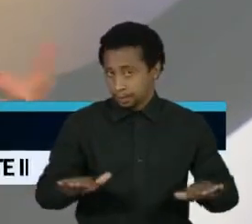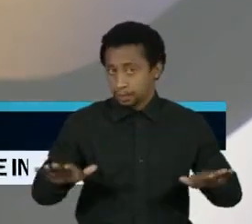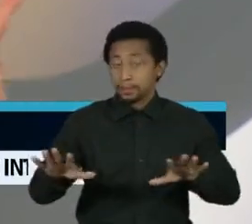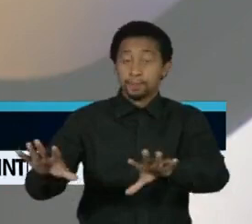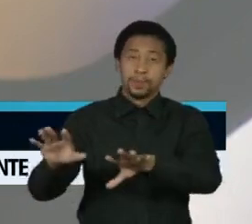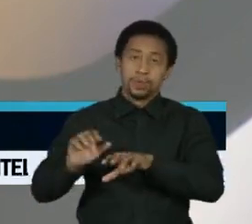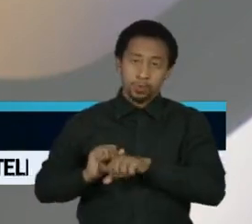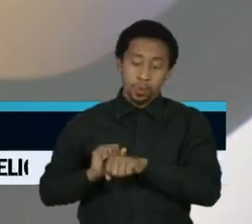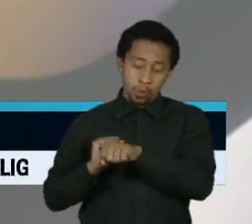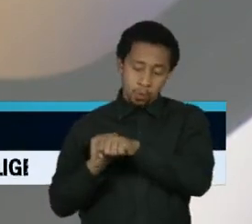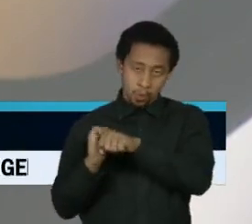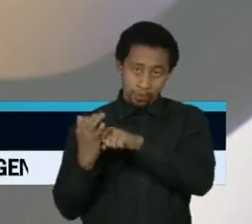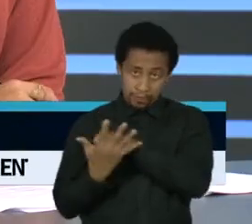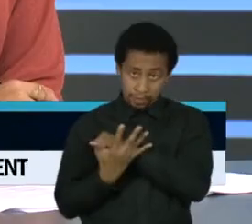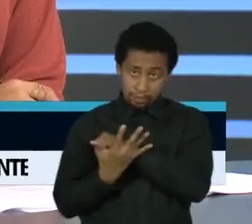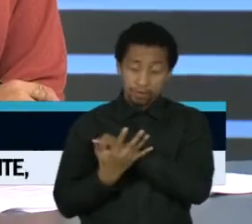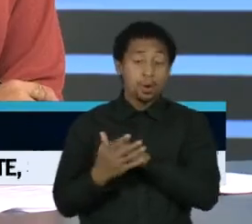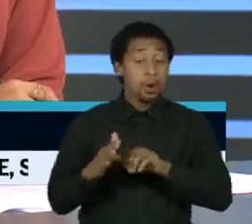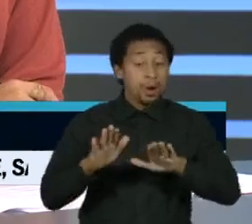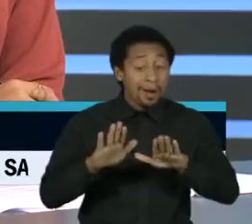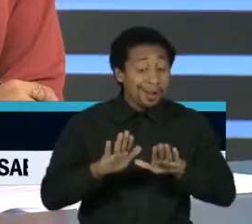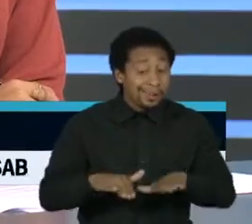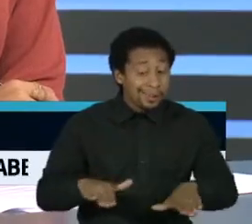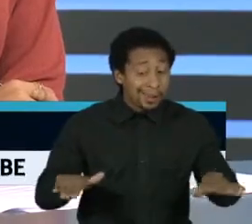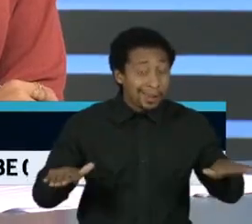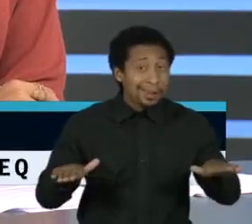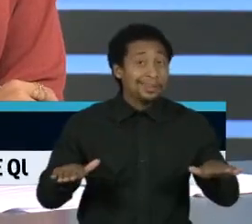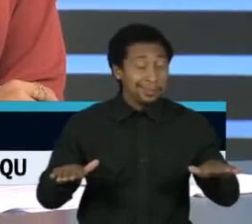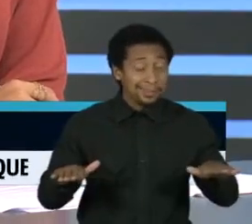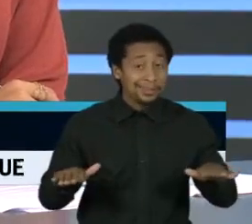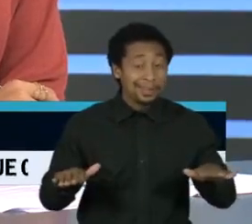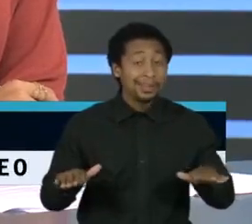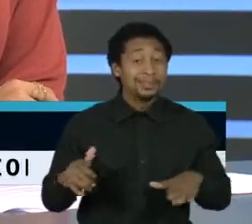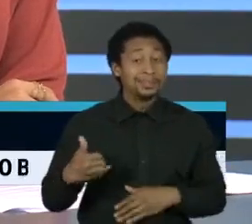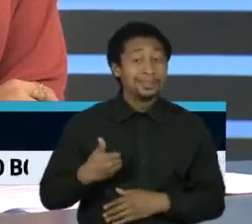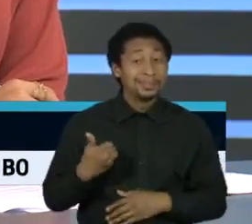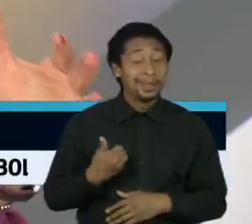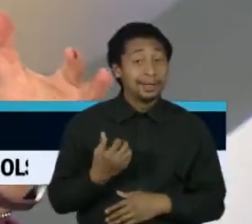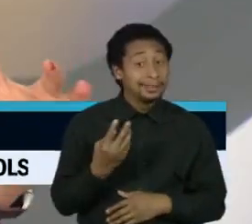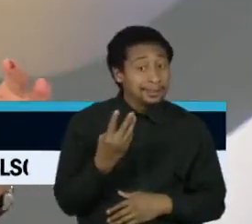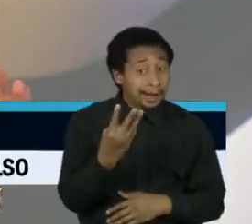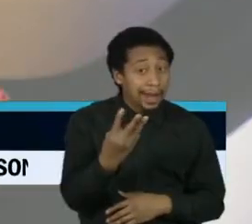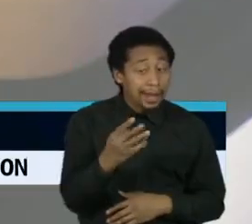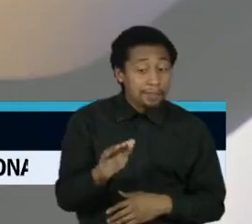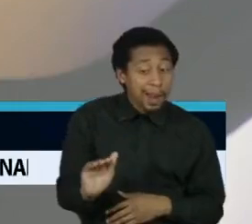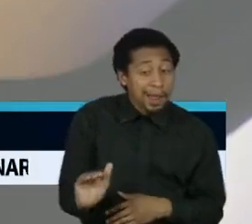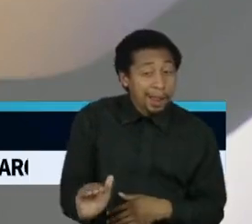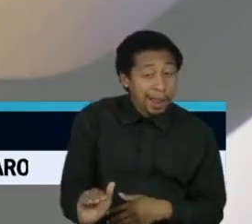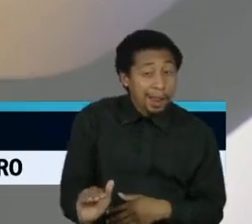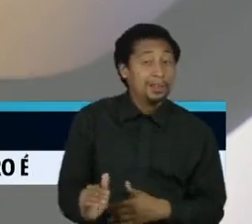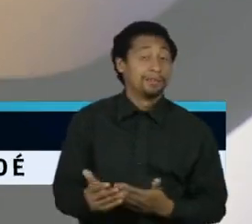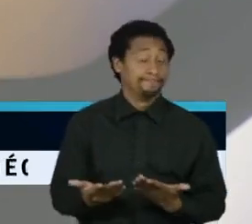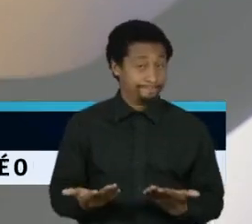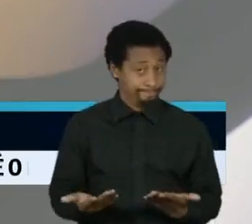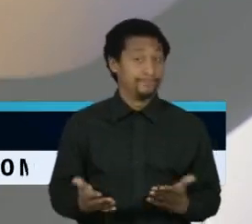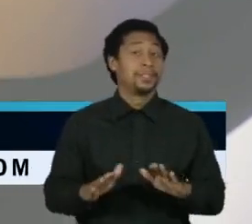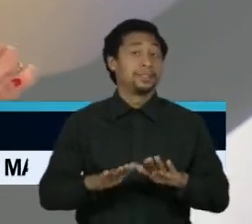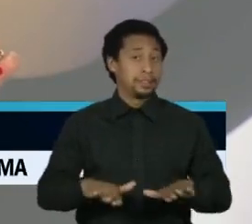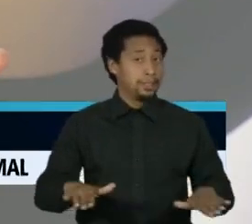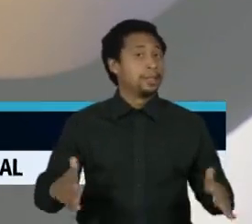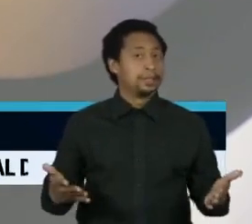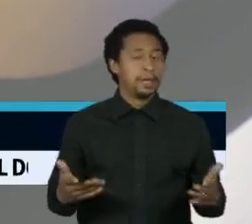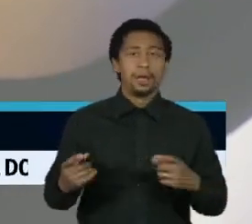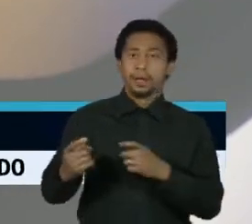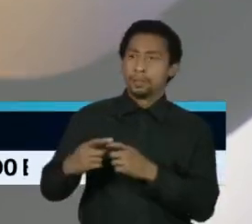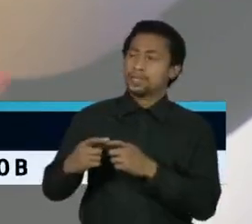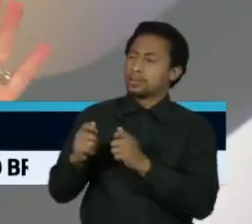tido com o vídeo não são filme de criança pequena viu a média de idade aí são três anos então são crianças por isso que a doutora ajuda falou